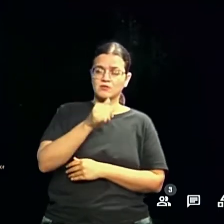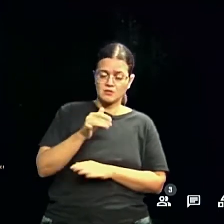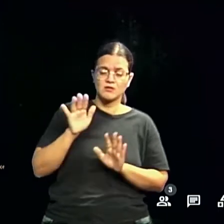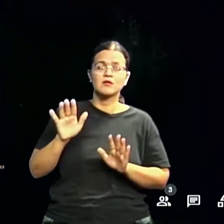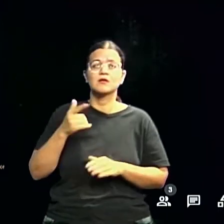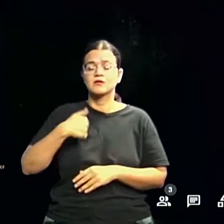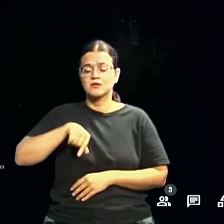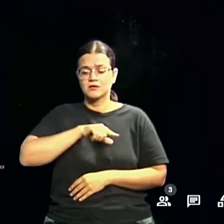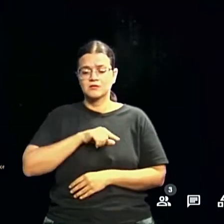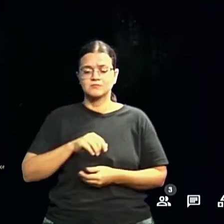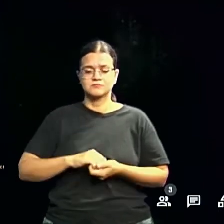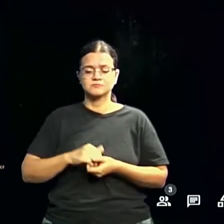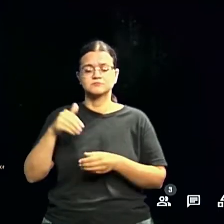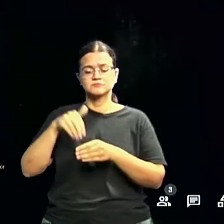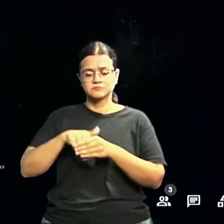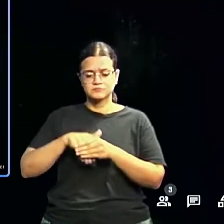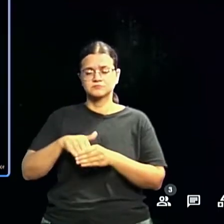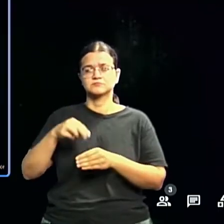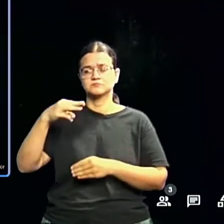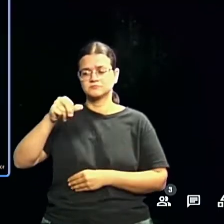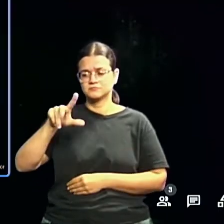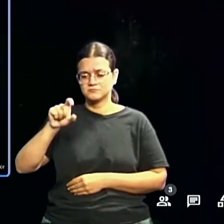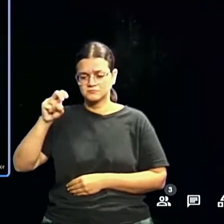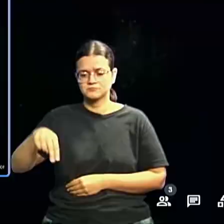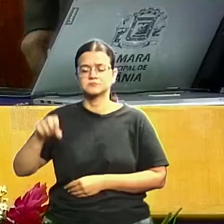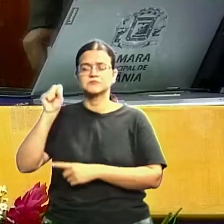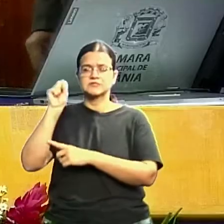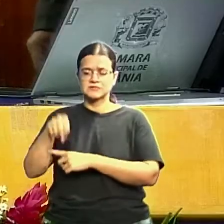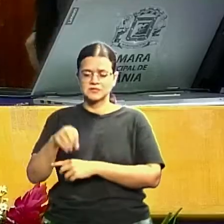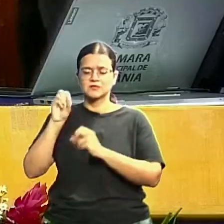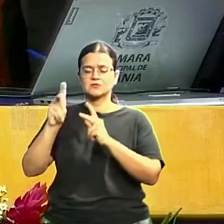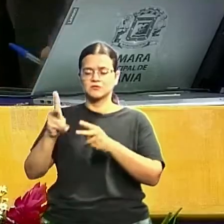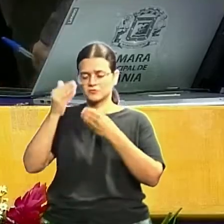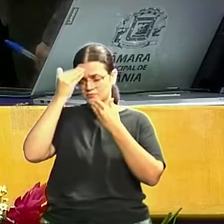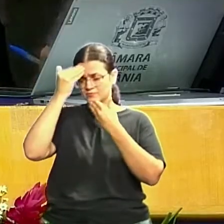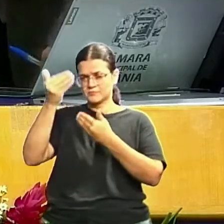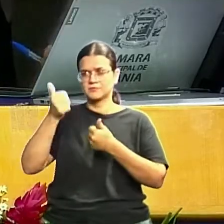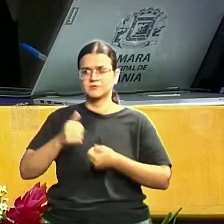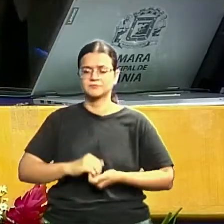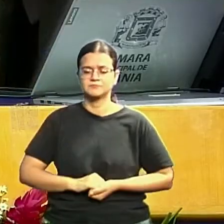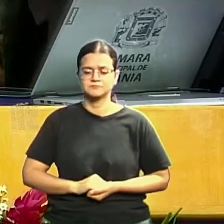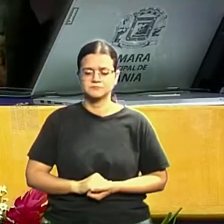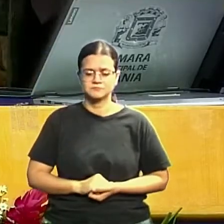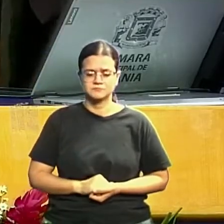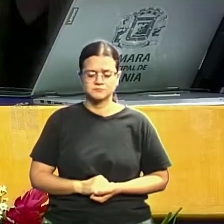e enquanto não é... Então o voto do vereador Marlon é sim. Muito obrigado, vereador.